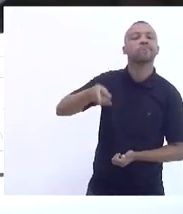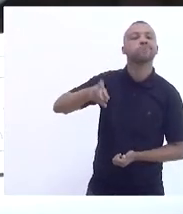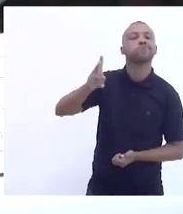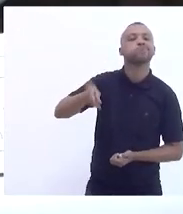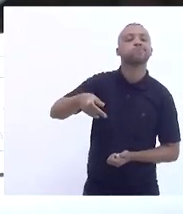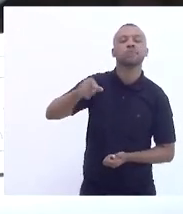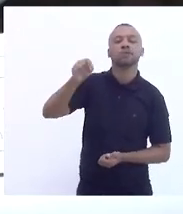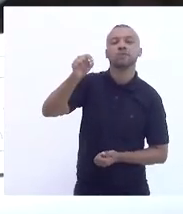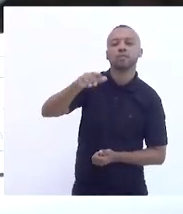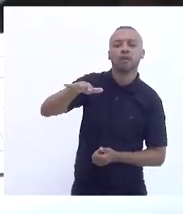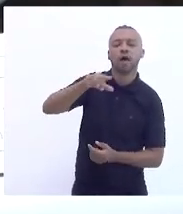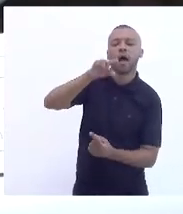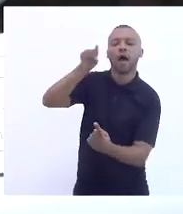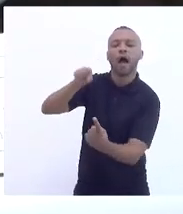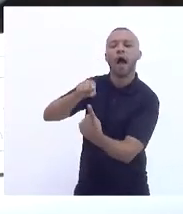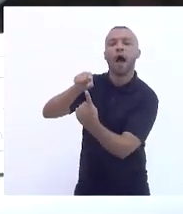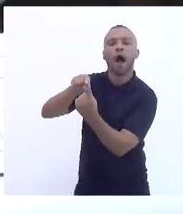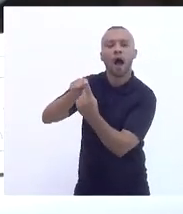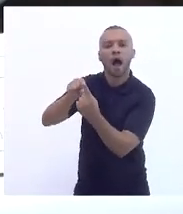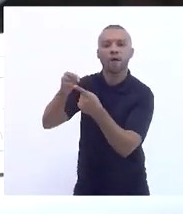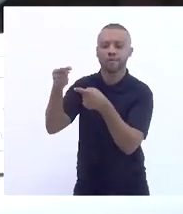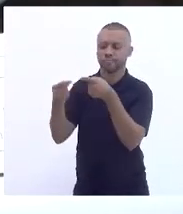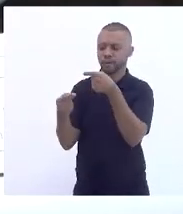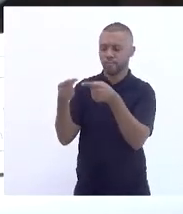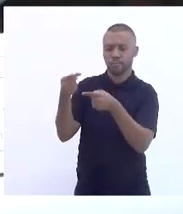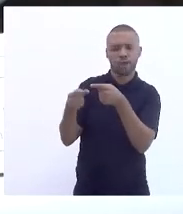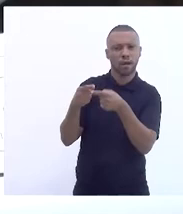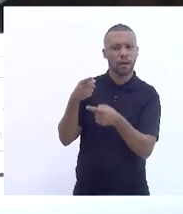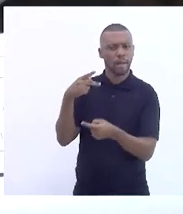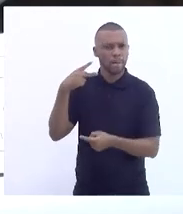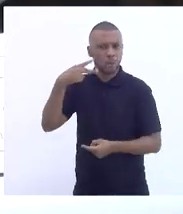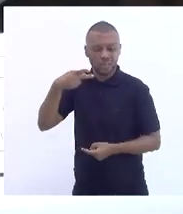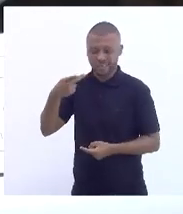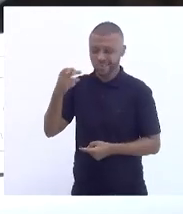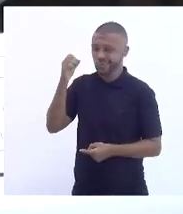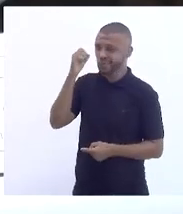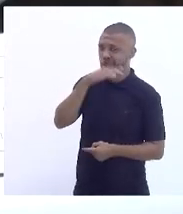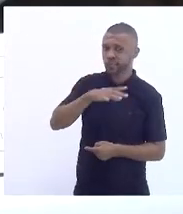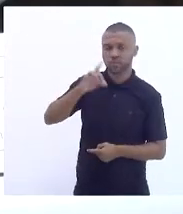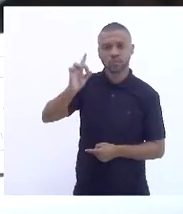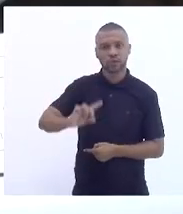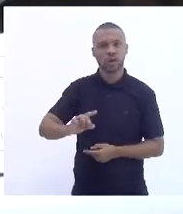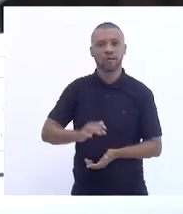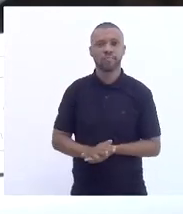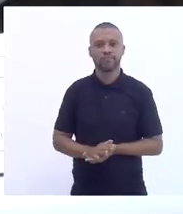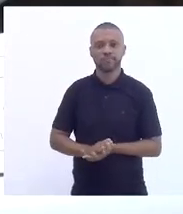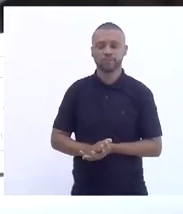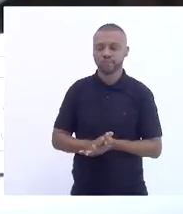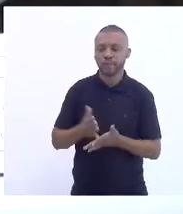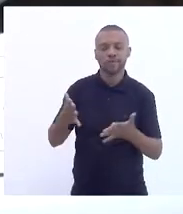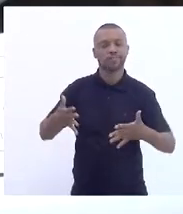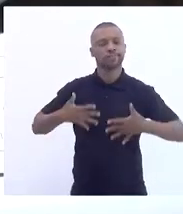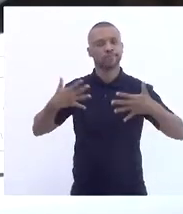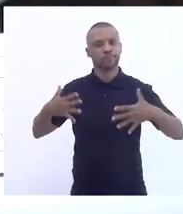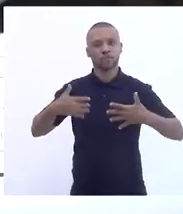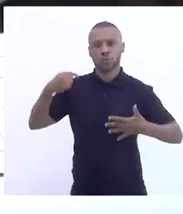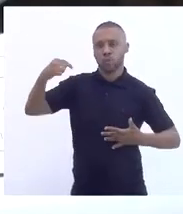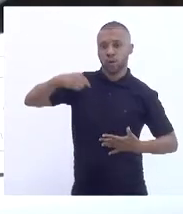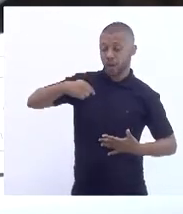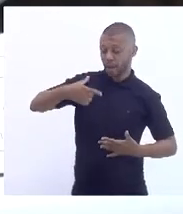fruto alvo de uma política que não respeita o seu gerente fez com que a Defensoria Pública se lançasse uma forma